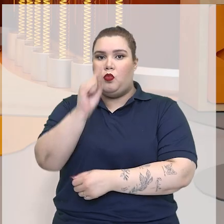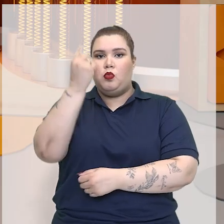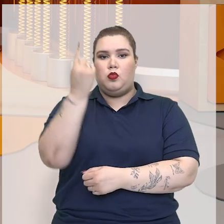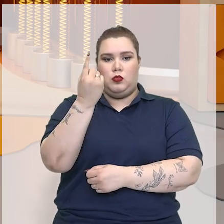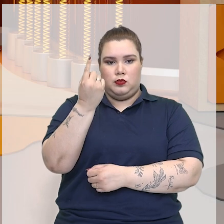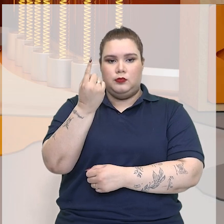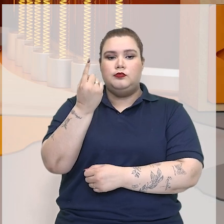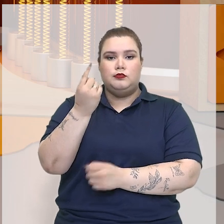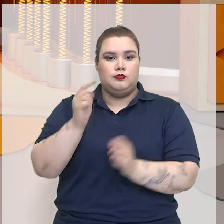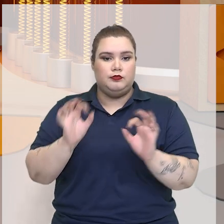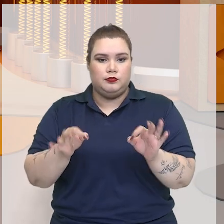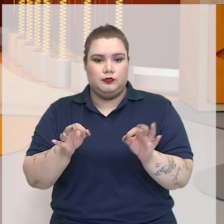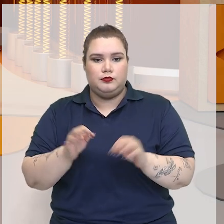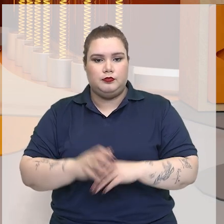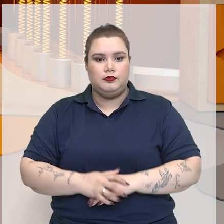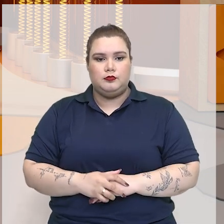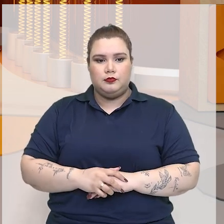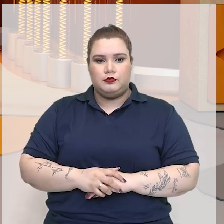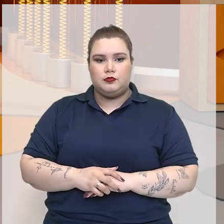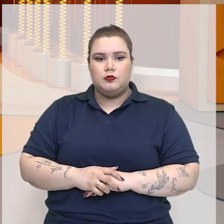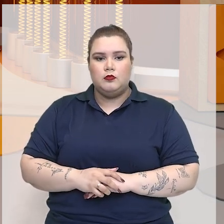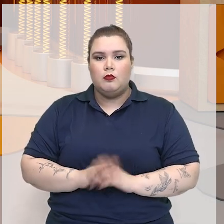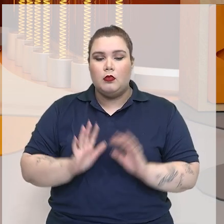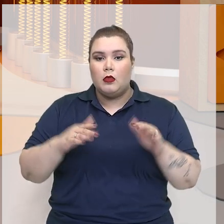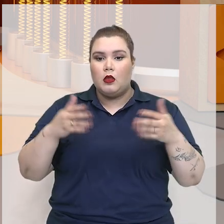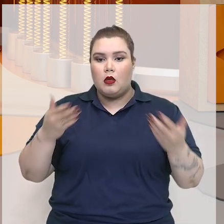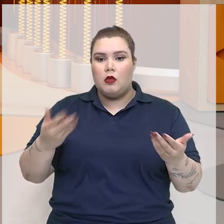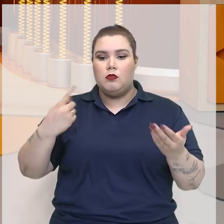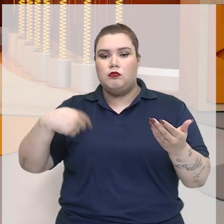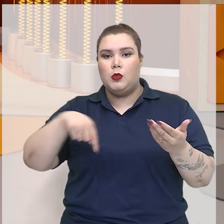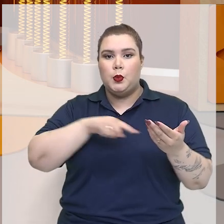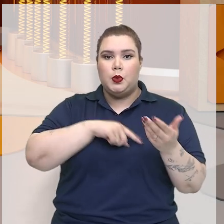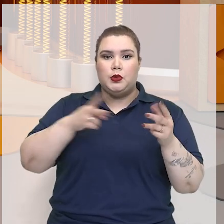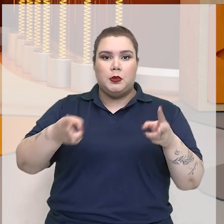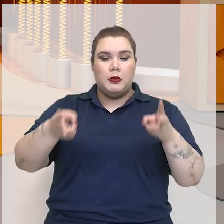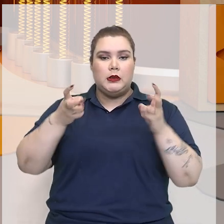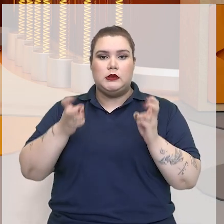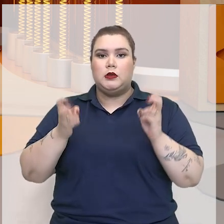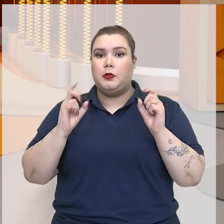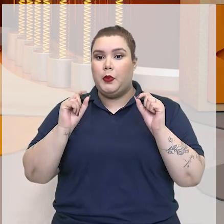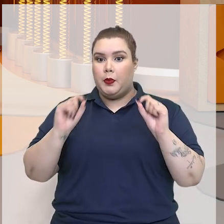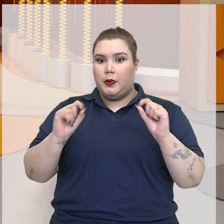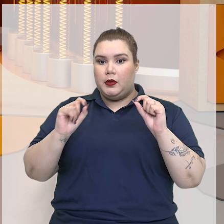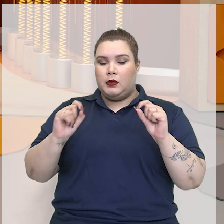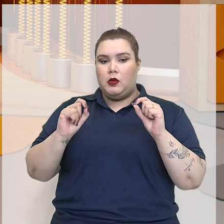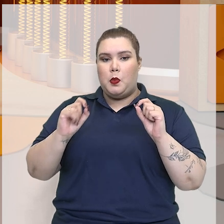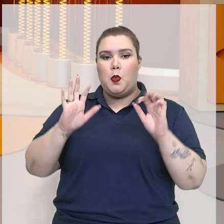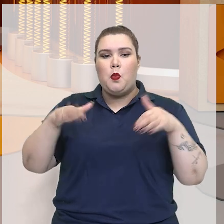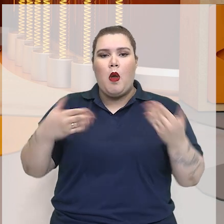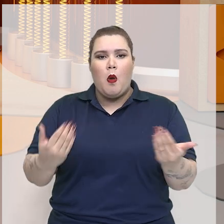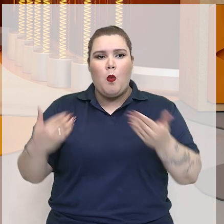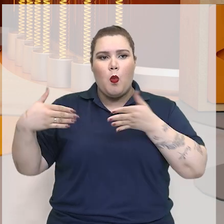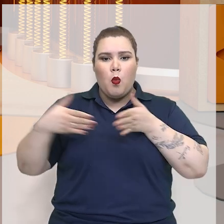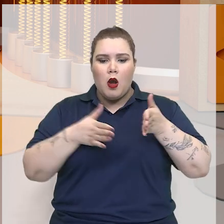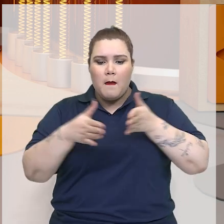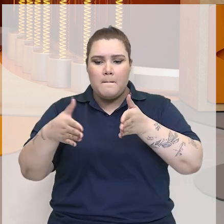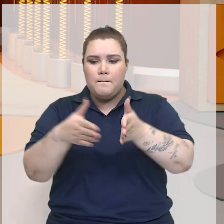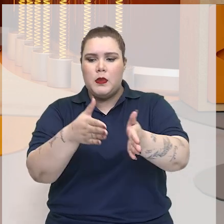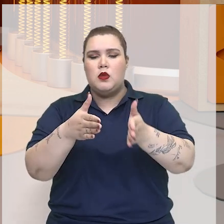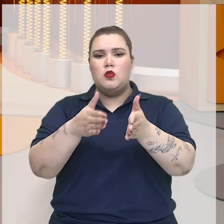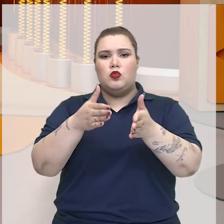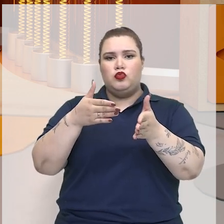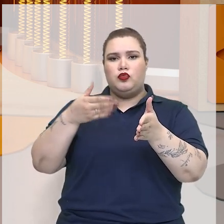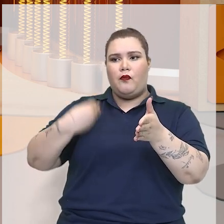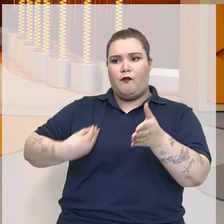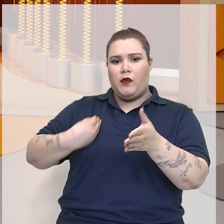monoteísta. E aqui, né, nós percebemos a trajetória